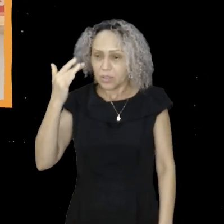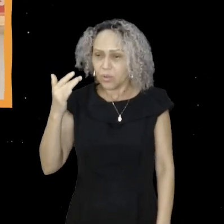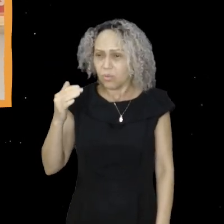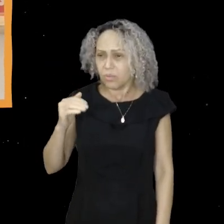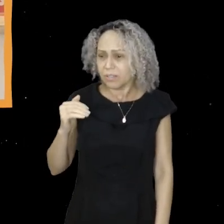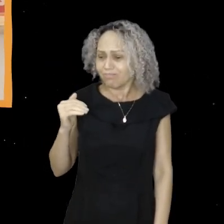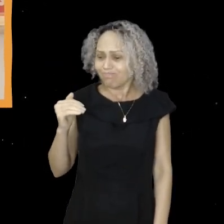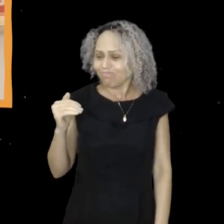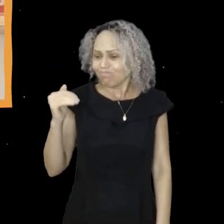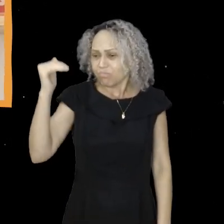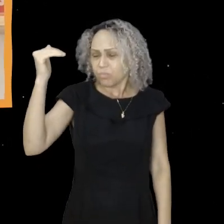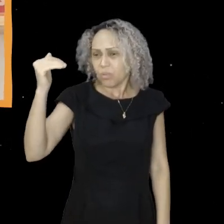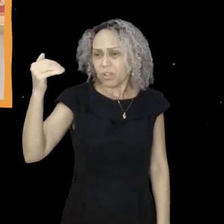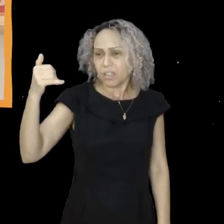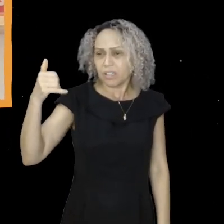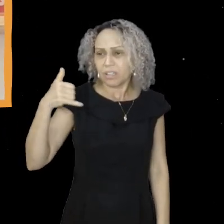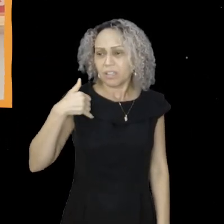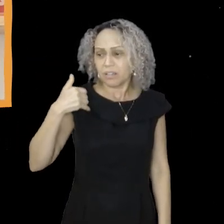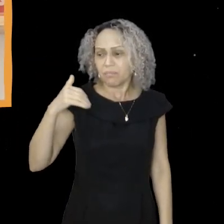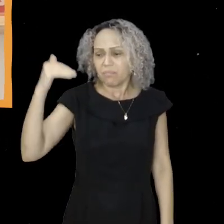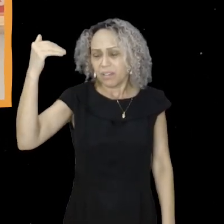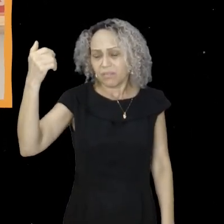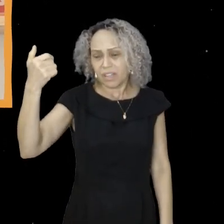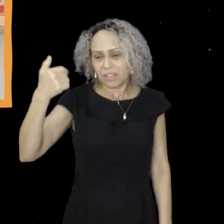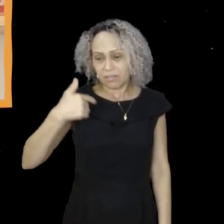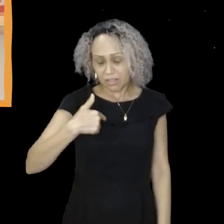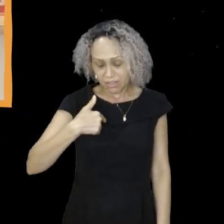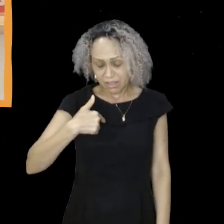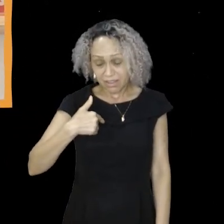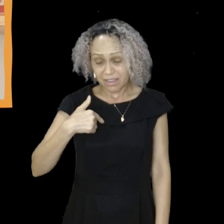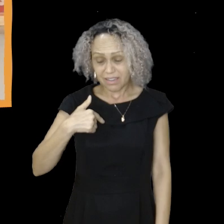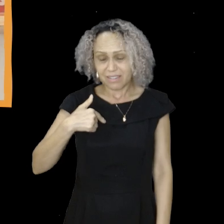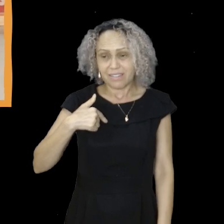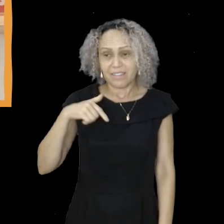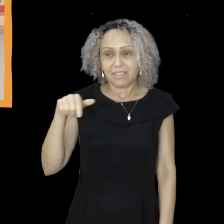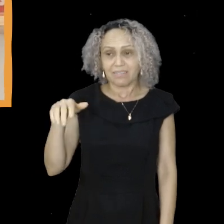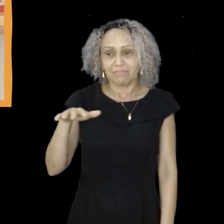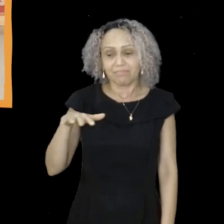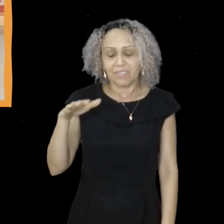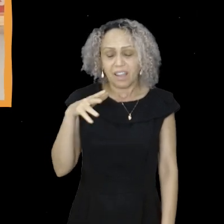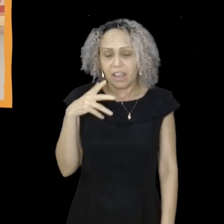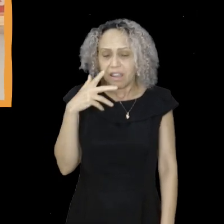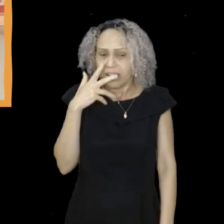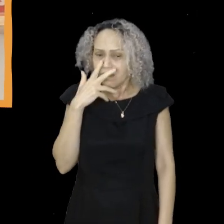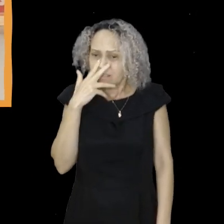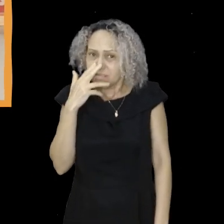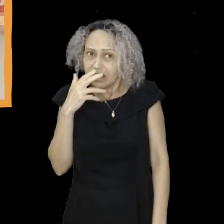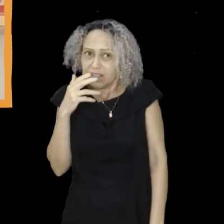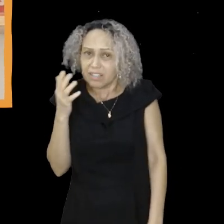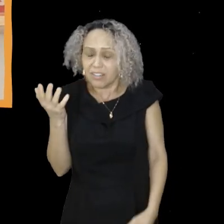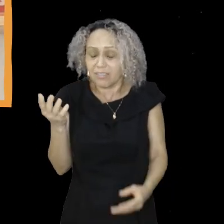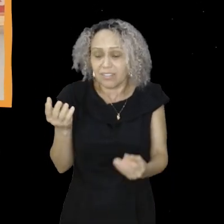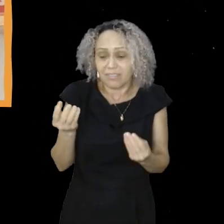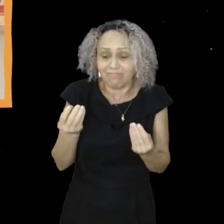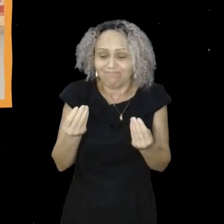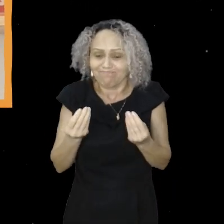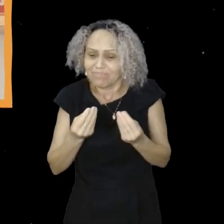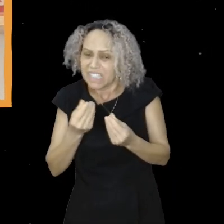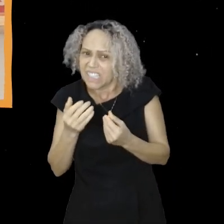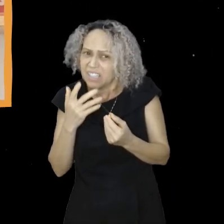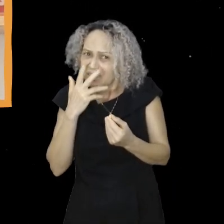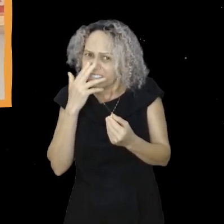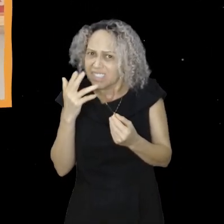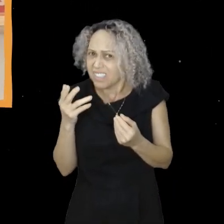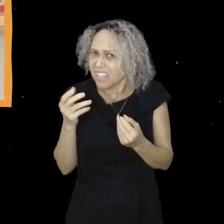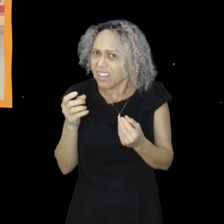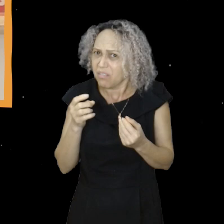o medo que a geração que eu nasci tem da gente ver o nosso país ser destruído de novo pela